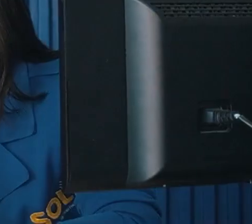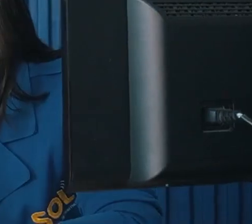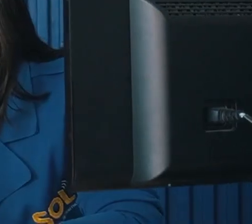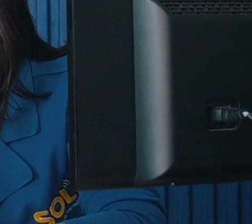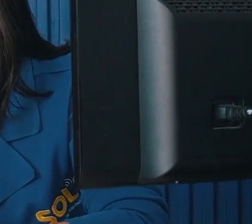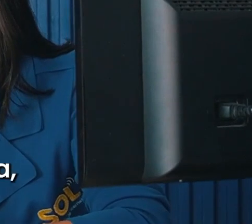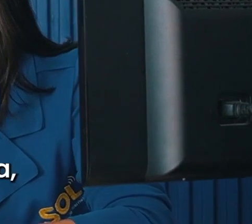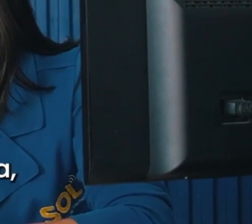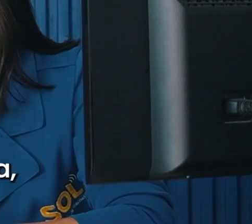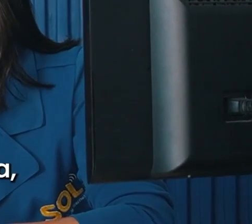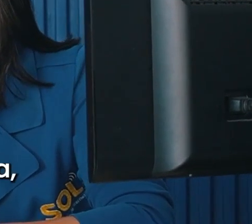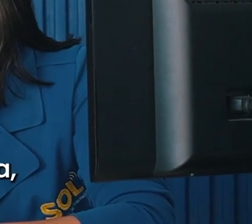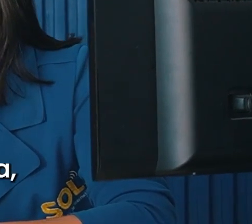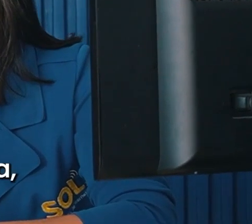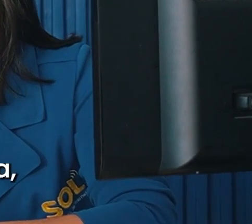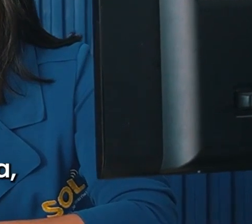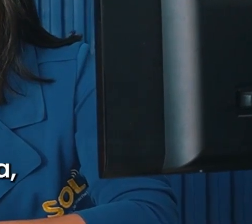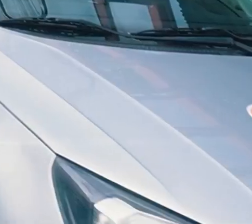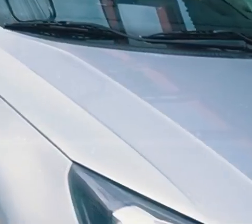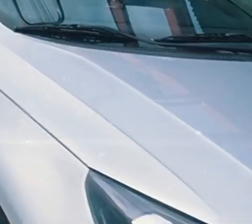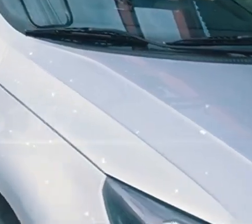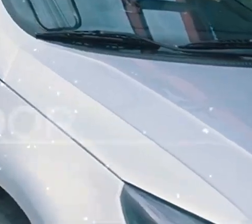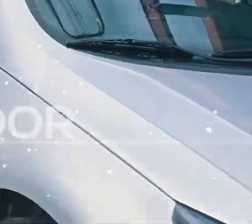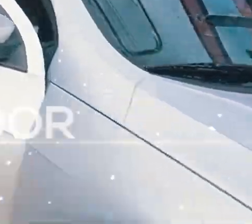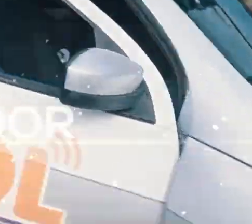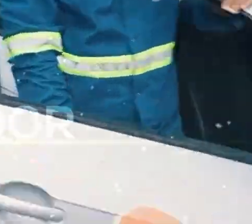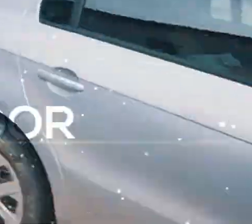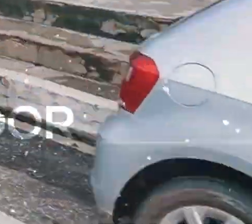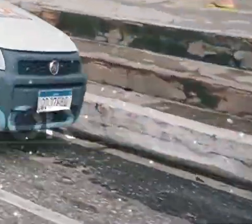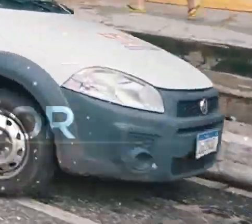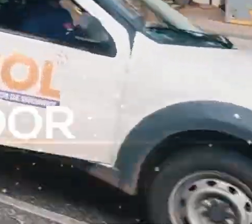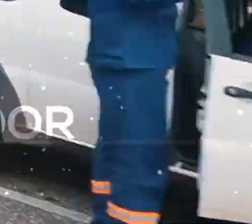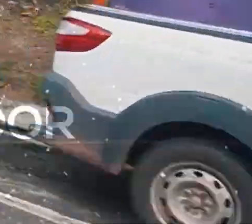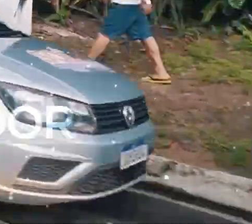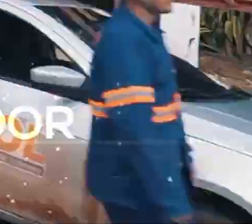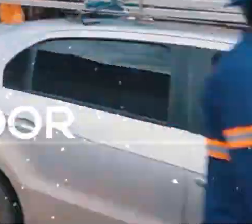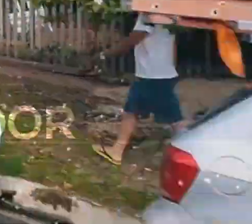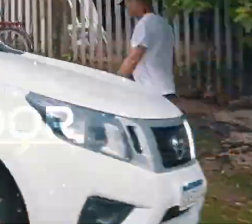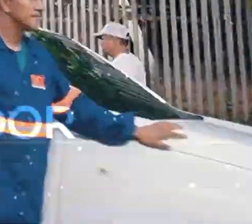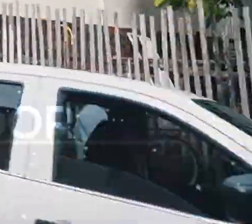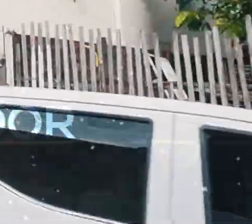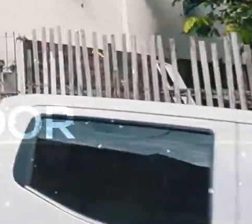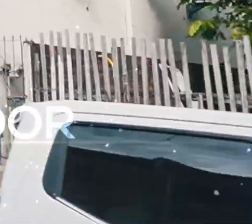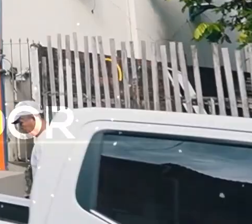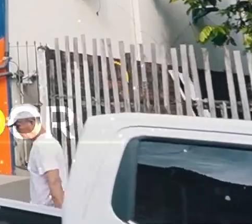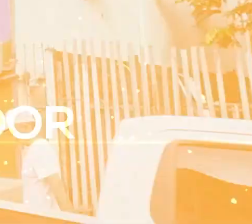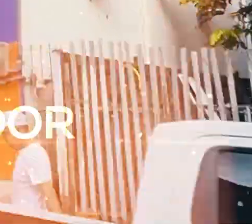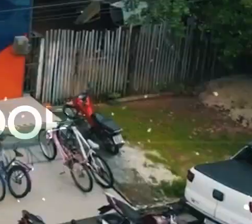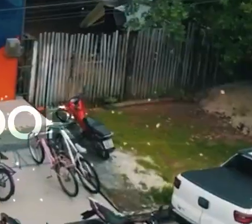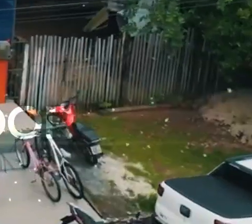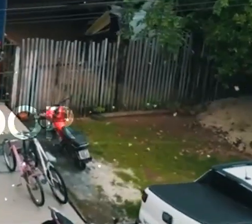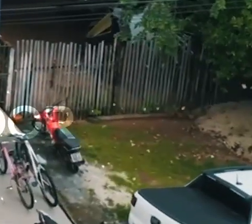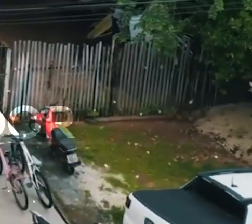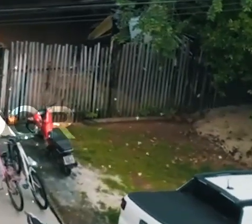Na Sol, somos mais do que uma empresa. Somos uma família.